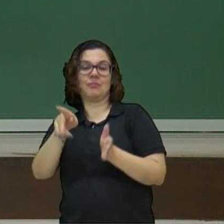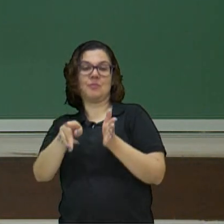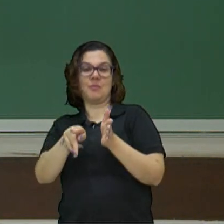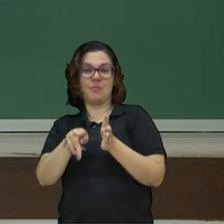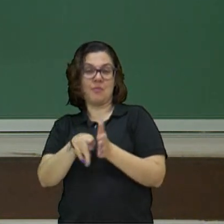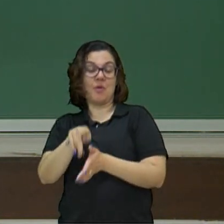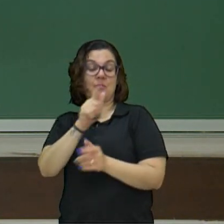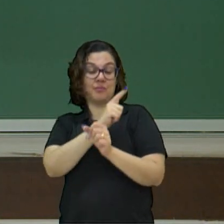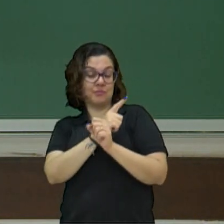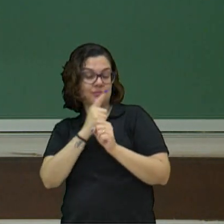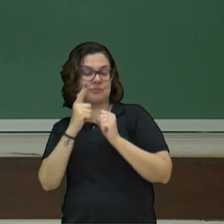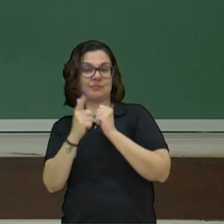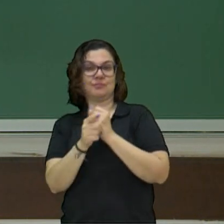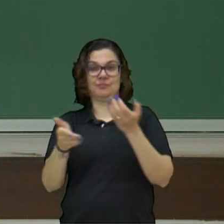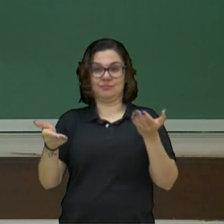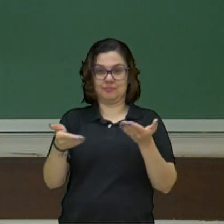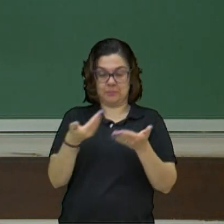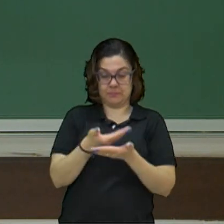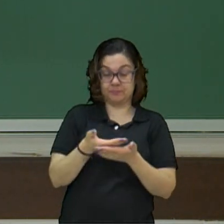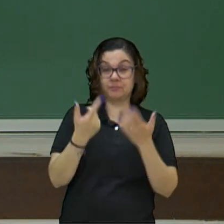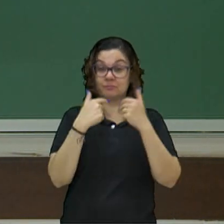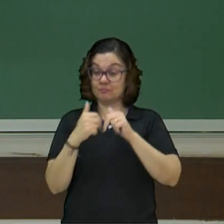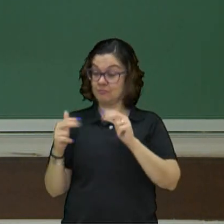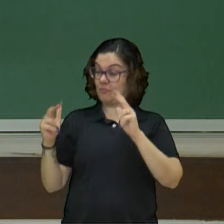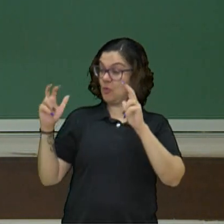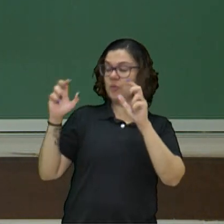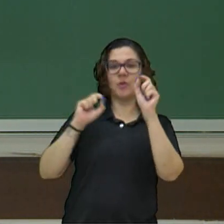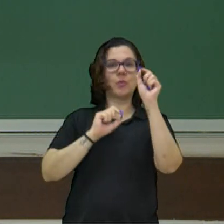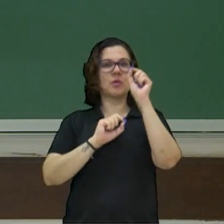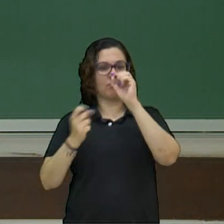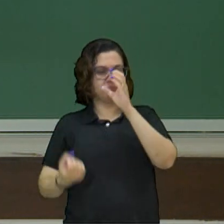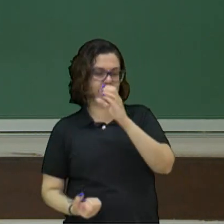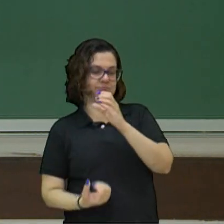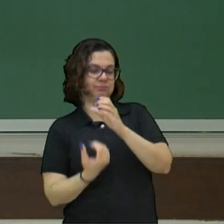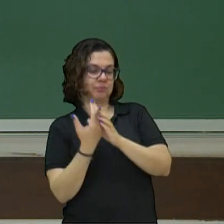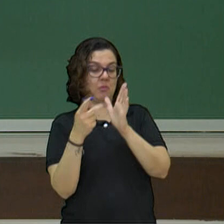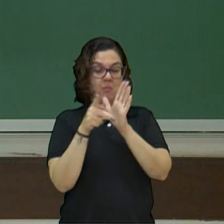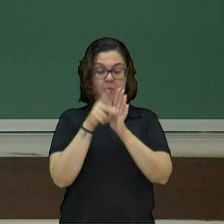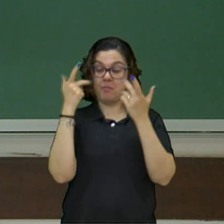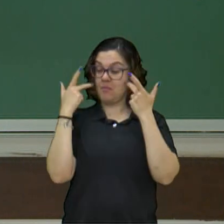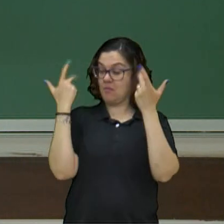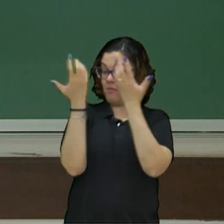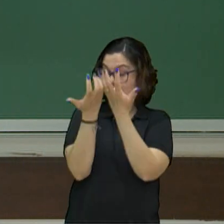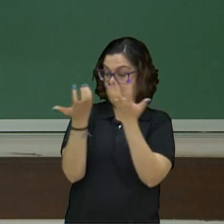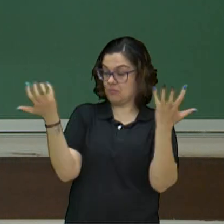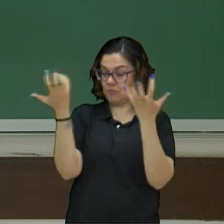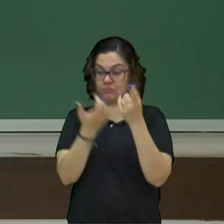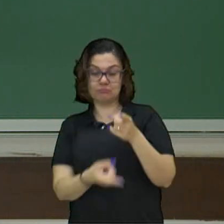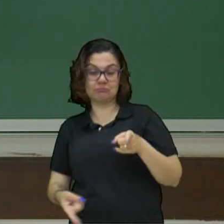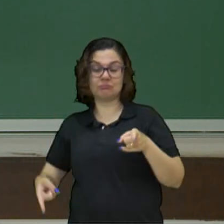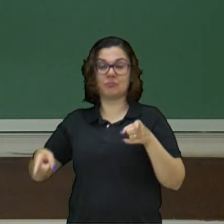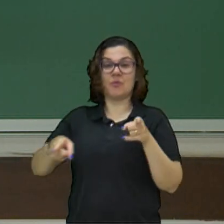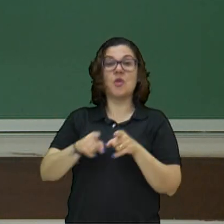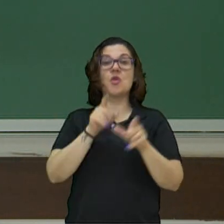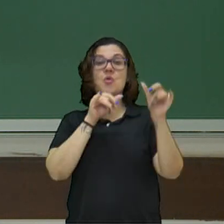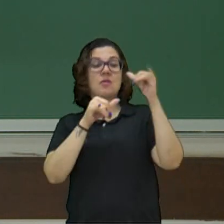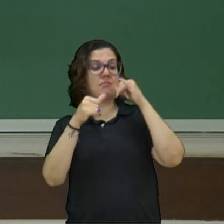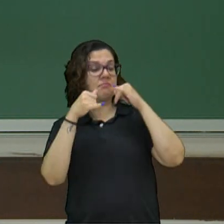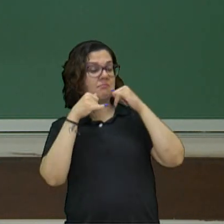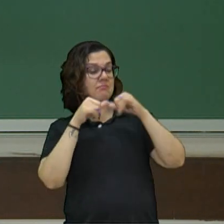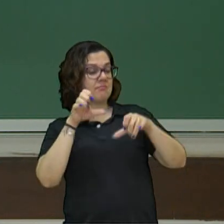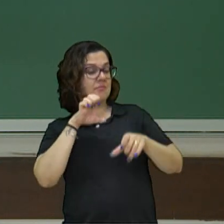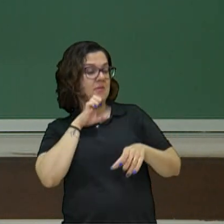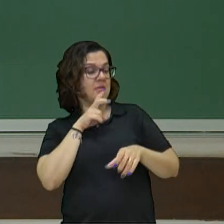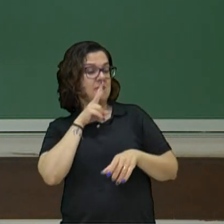uma aula de geografia o tema da aula de hoje são os recursos naturais e as fontes energéticas na